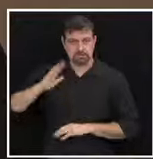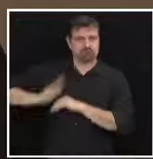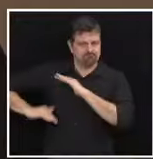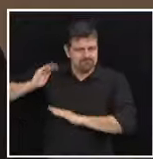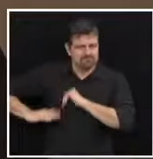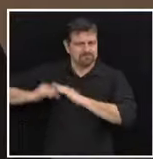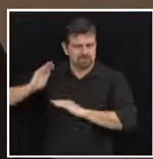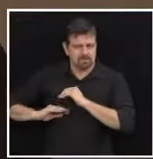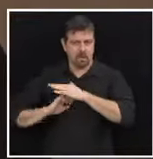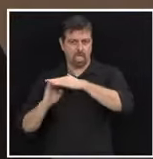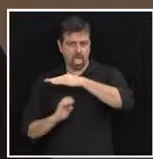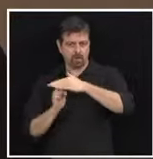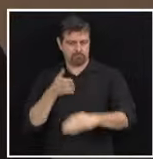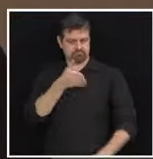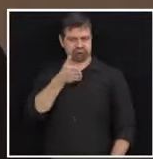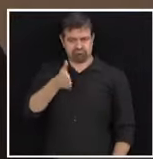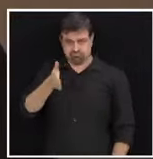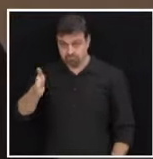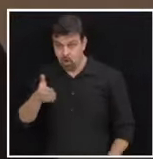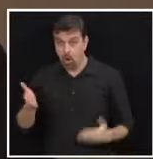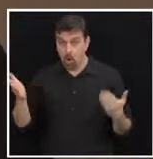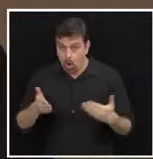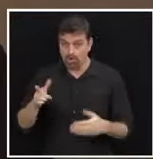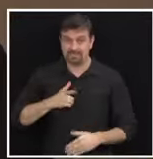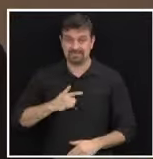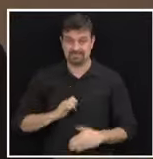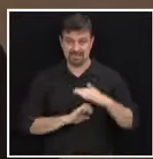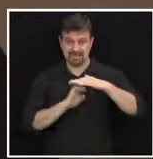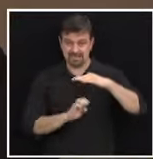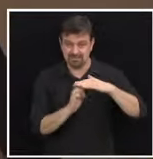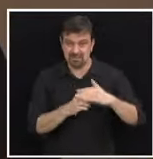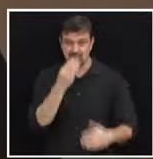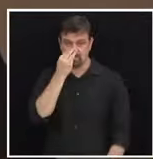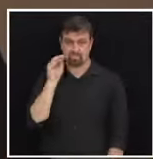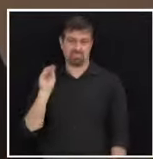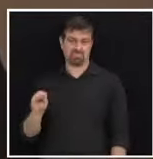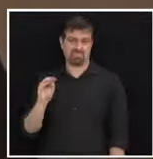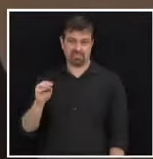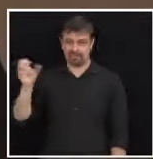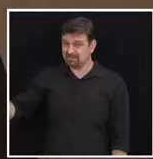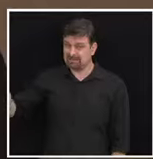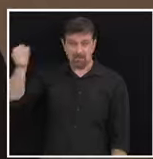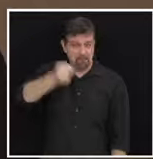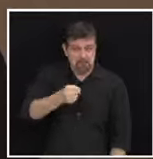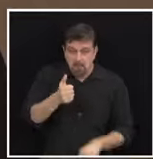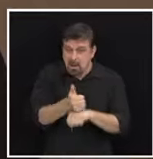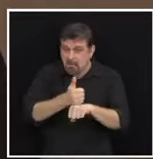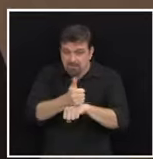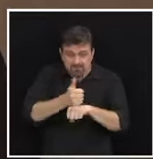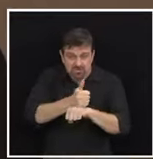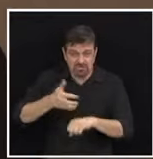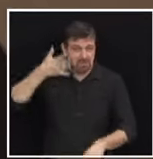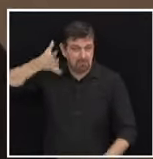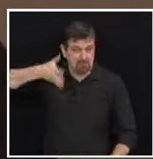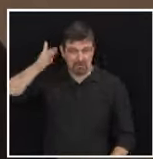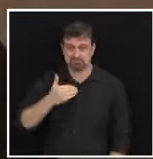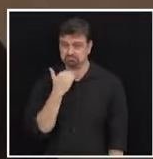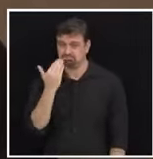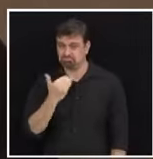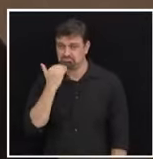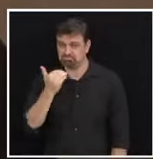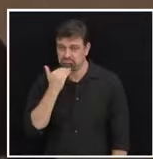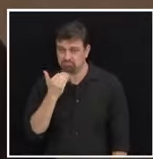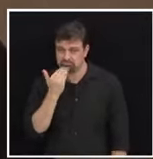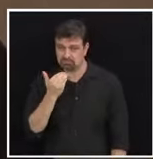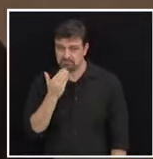E hoje, algumas empresas ainda deixam de levar profissionais para estar esclarecendo isso, porque você pode